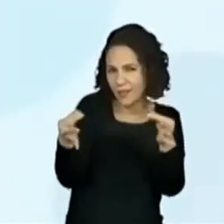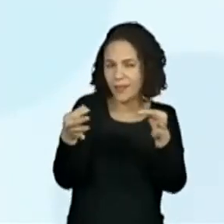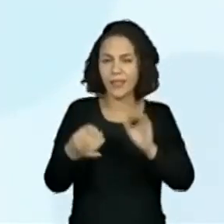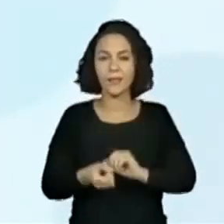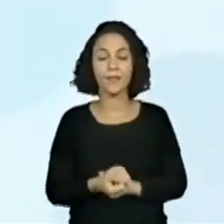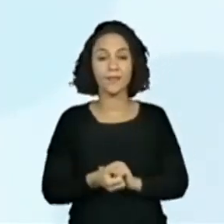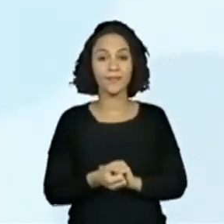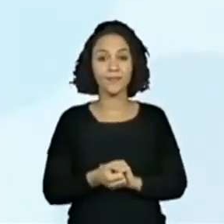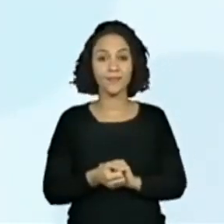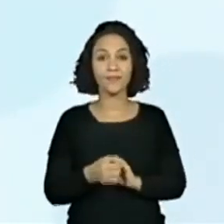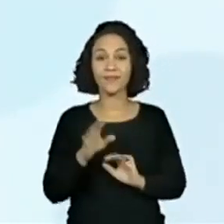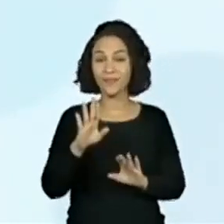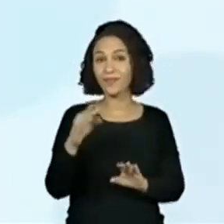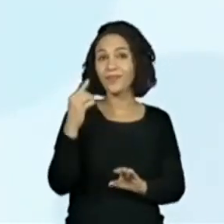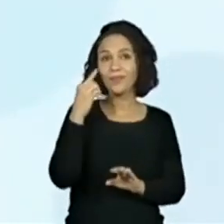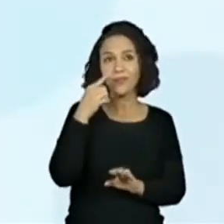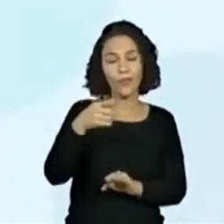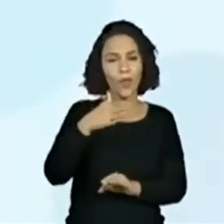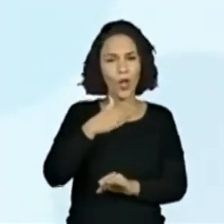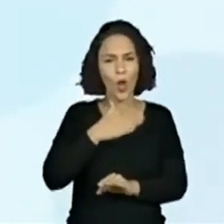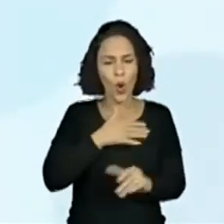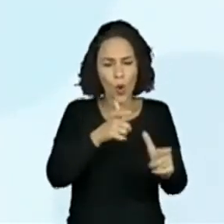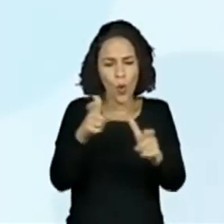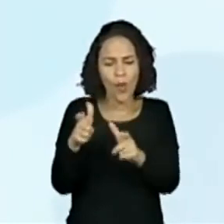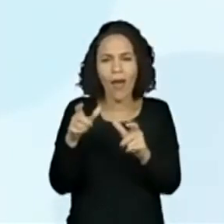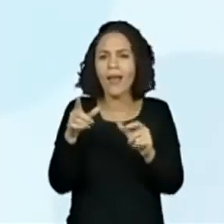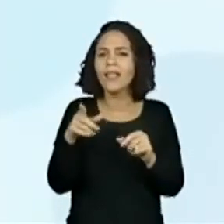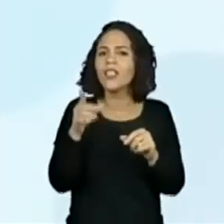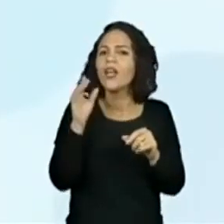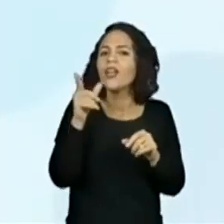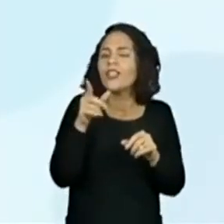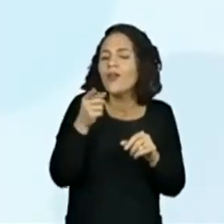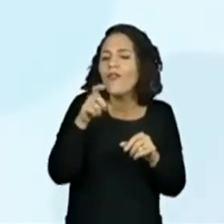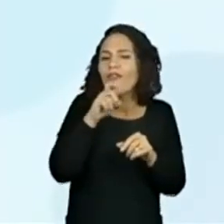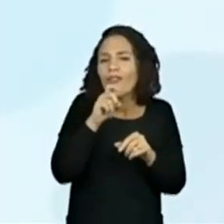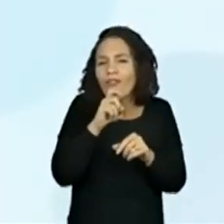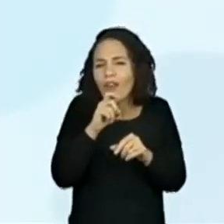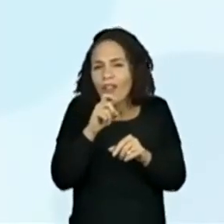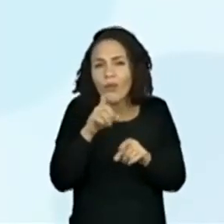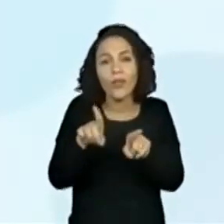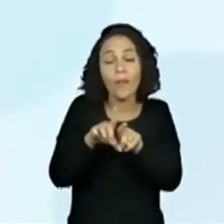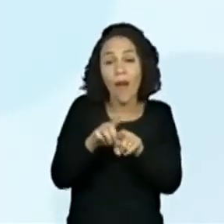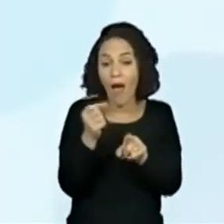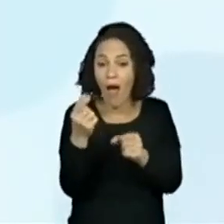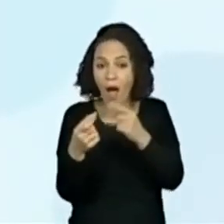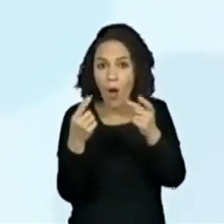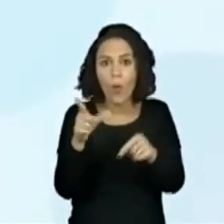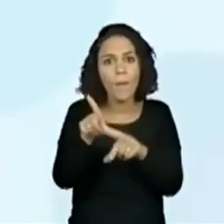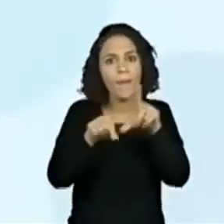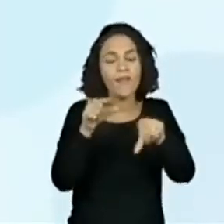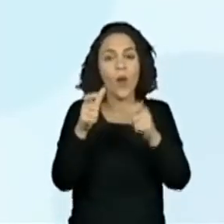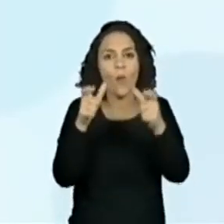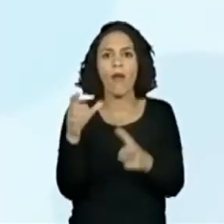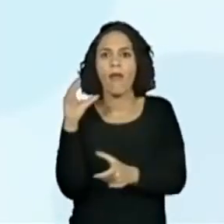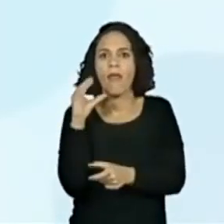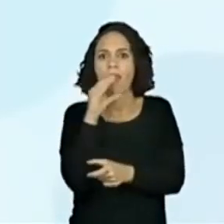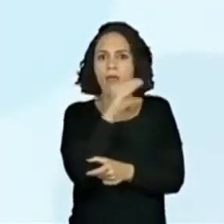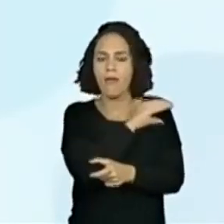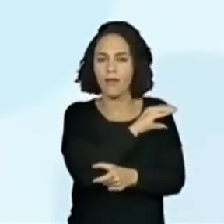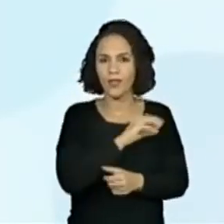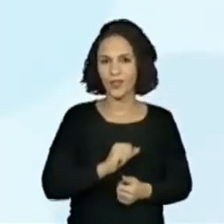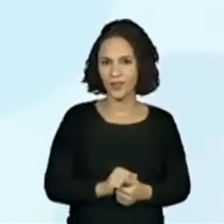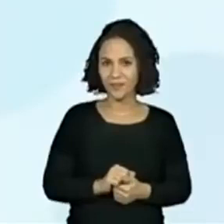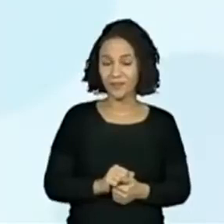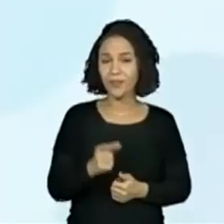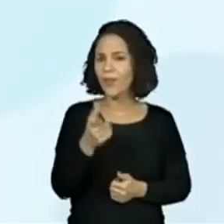As baratas gostam de ambientes úmidos e algumas espécies preferem lugares quentes.